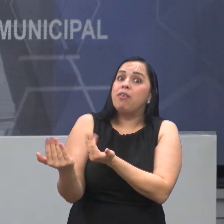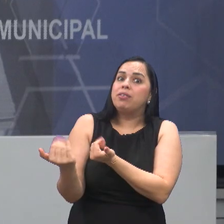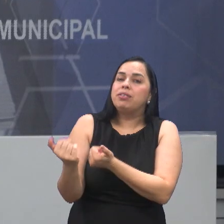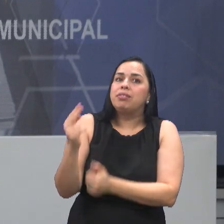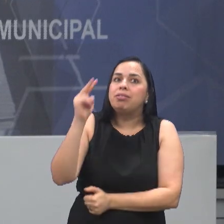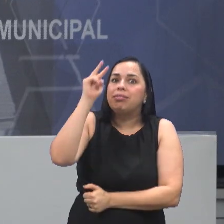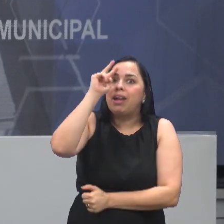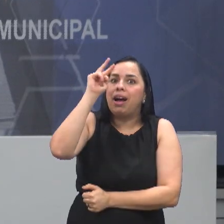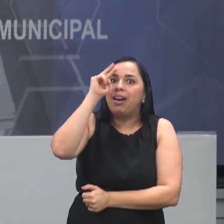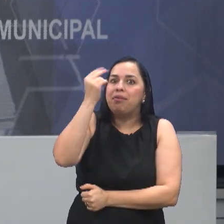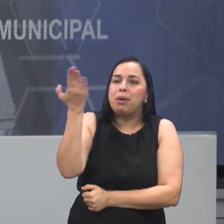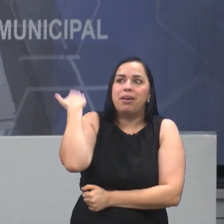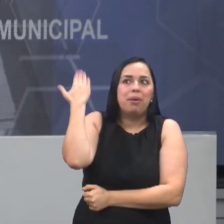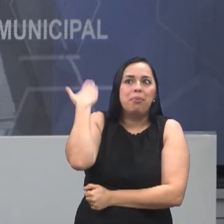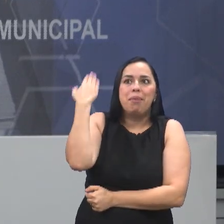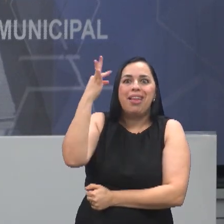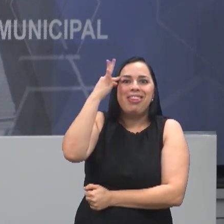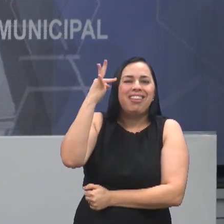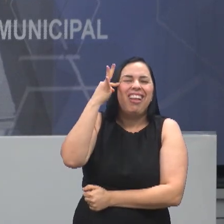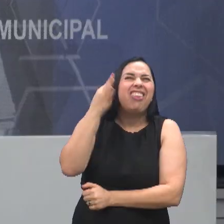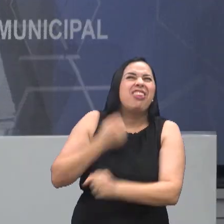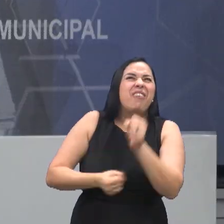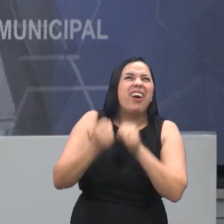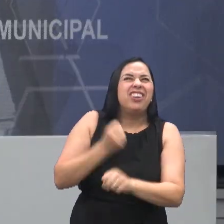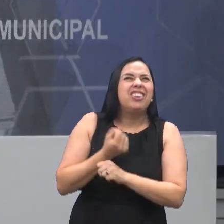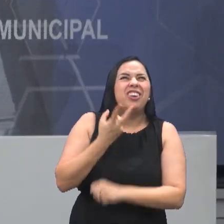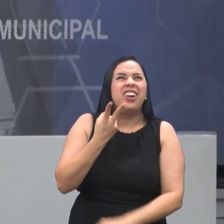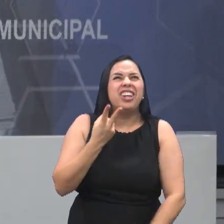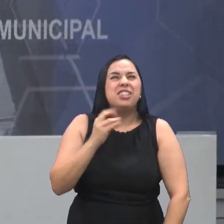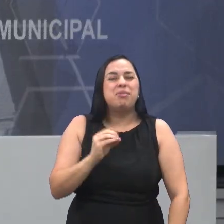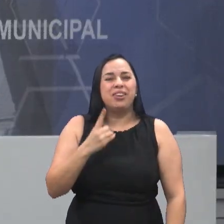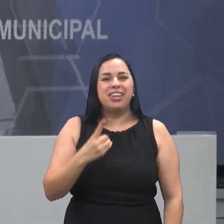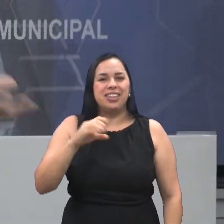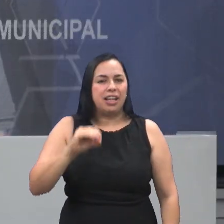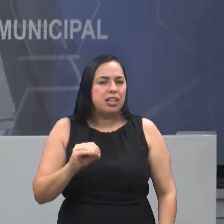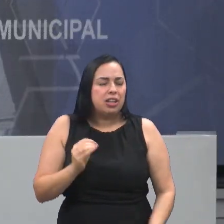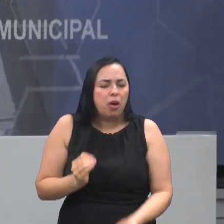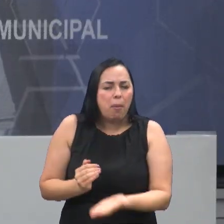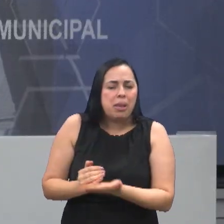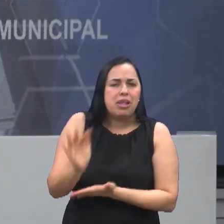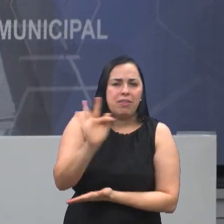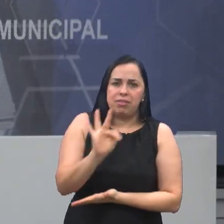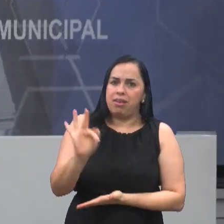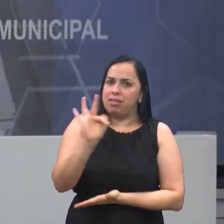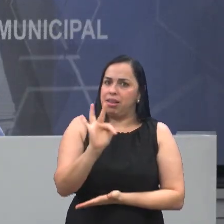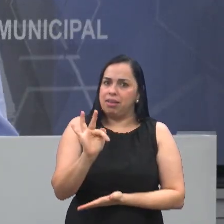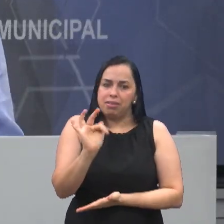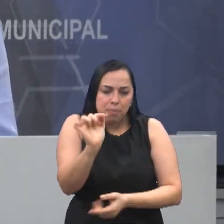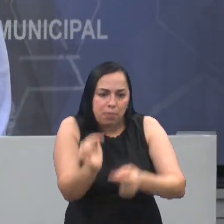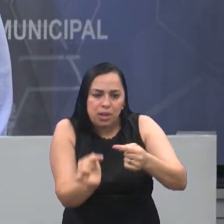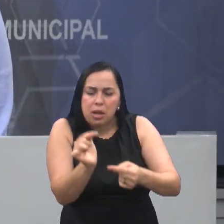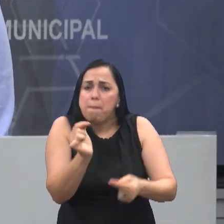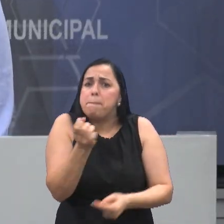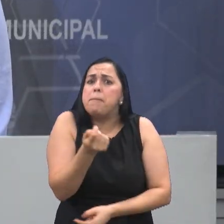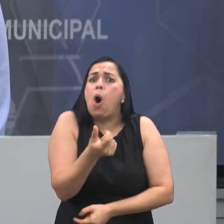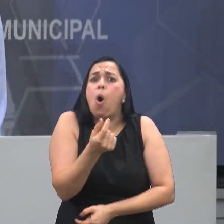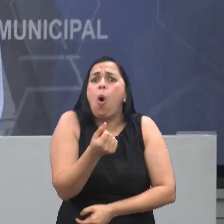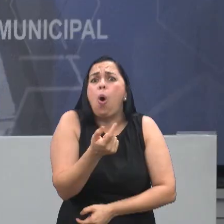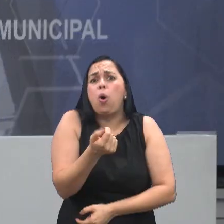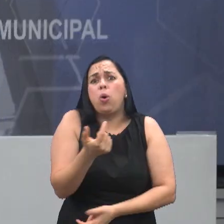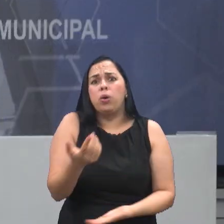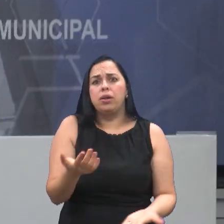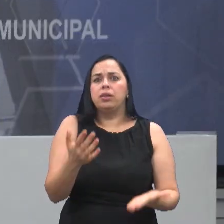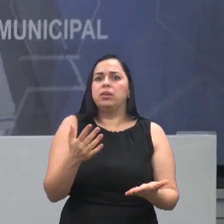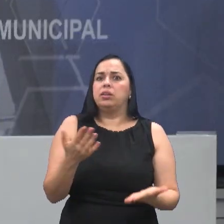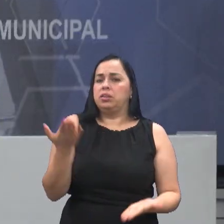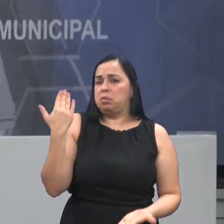Tomás ainda mais jovem, um Tomás em 2010, no início da faculdade, que sabia pouco sobre política e que se enganou, como muita gente se enganou ao